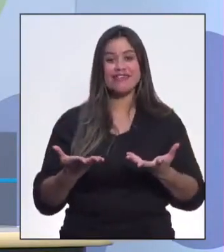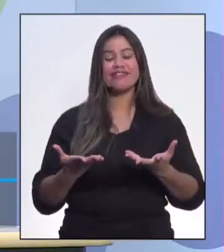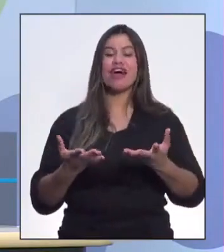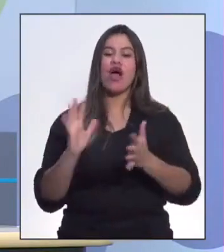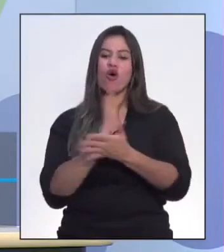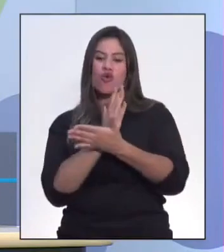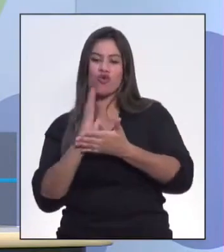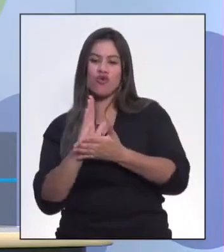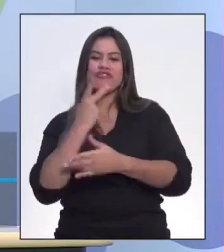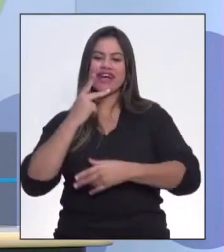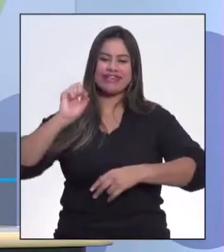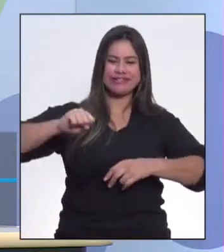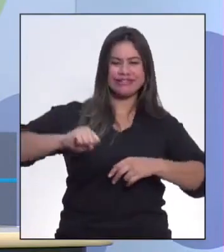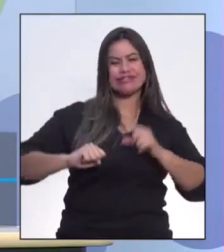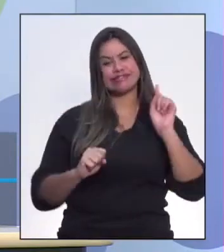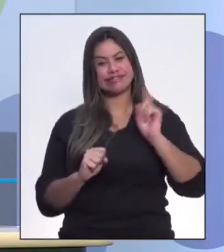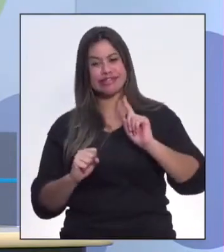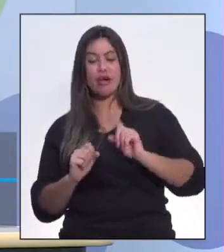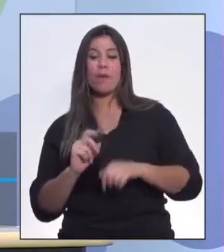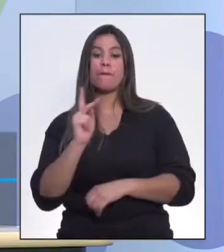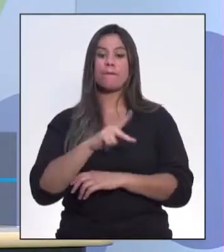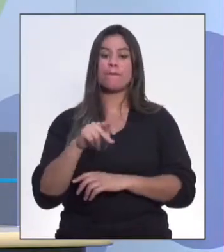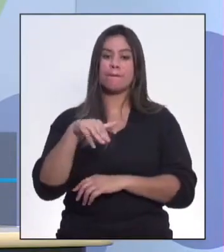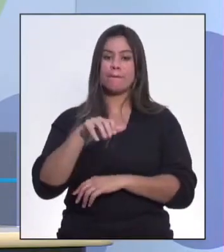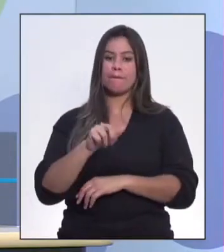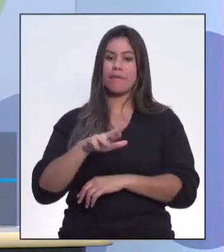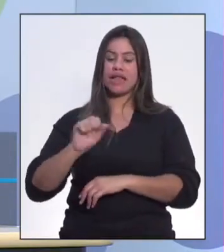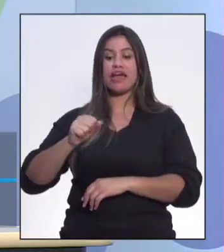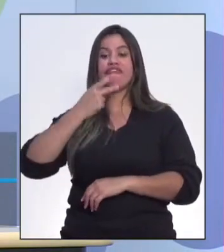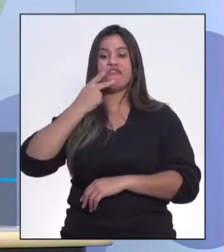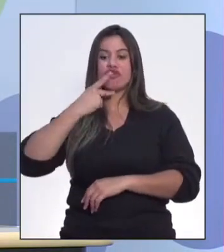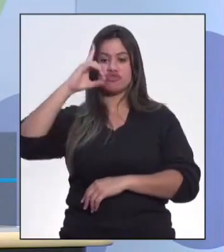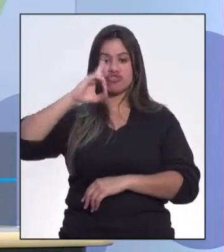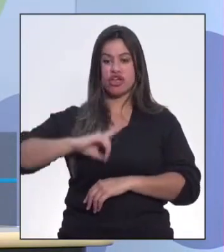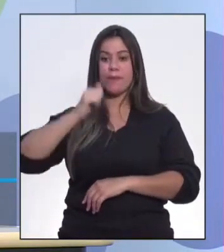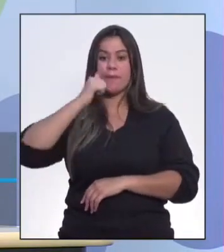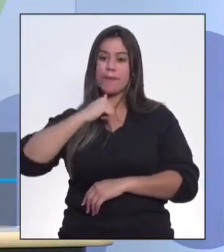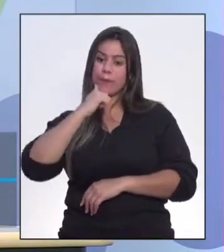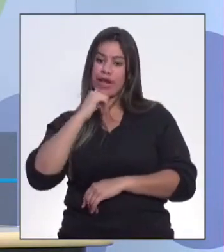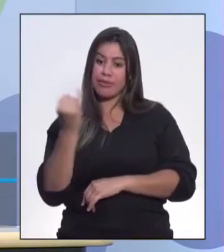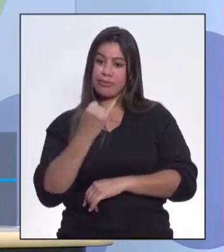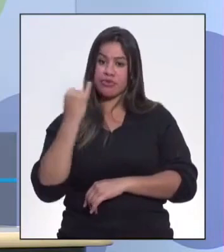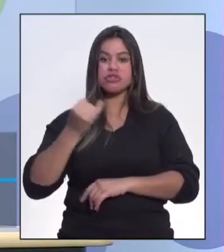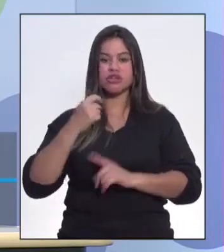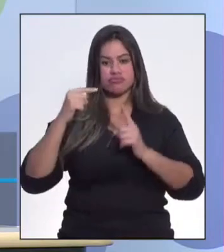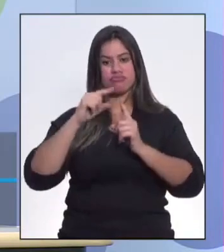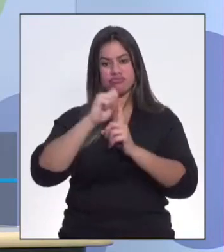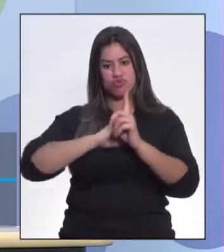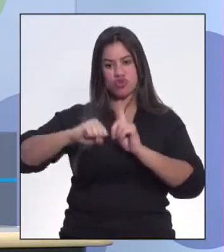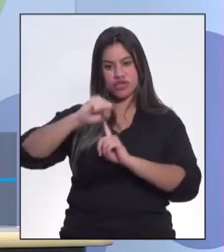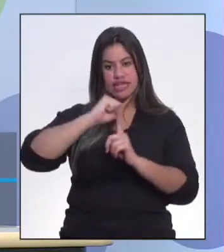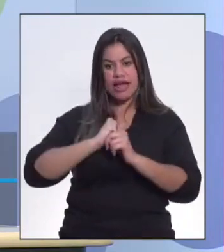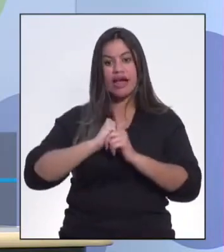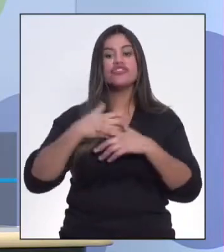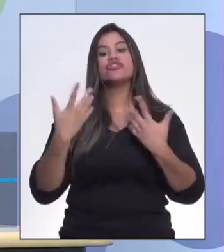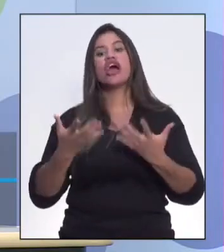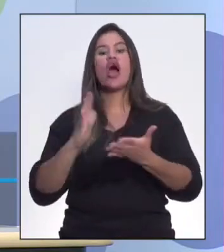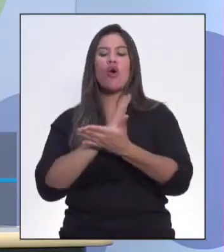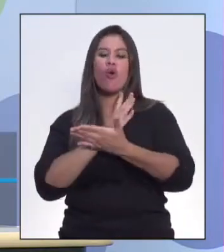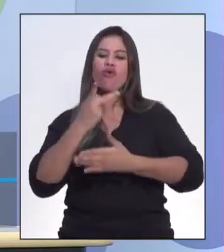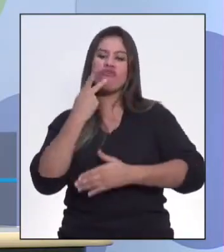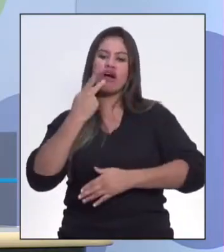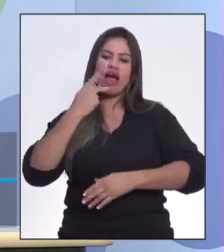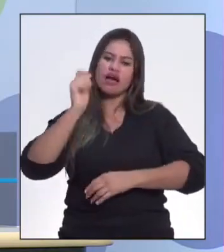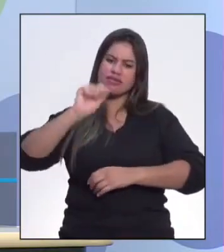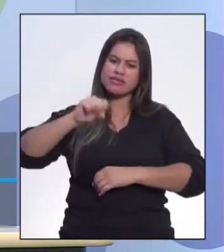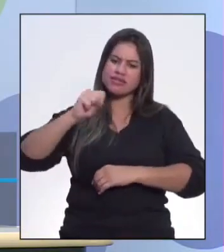sim ou não, né? Para a professora Maria, ela falou que o direito da mulher é algo muito importante na sociedade, né? Alguns falaram que sim, porque para que